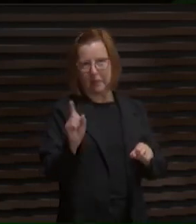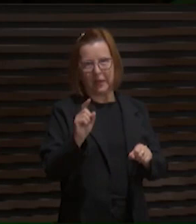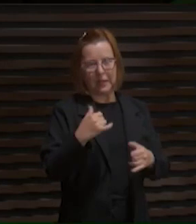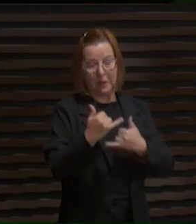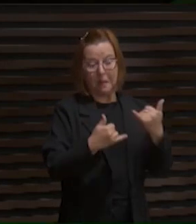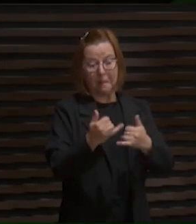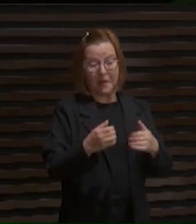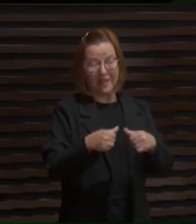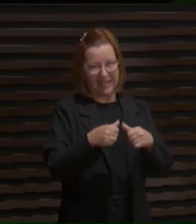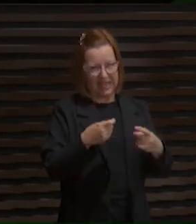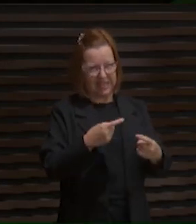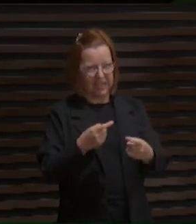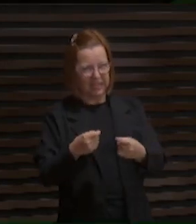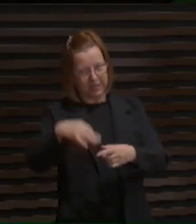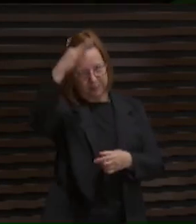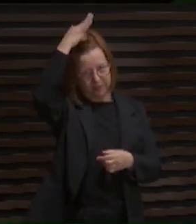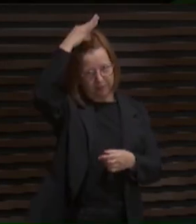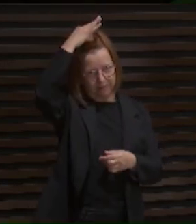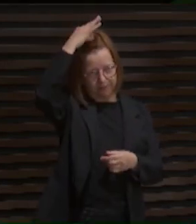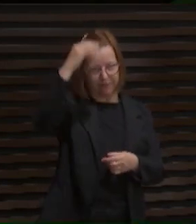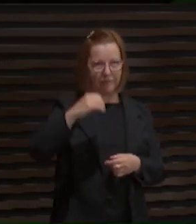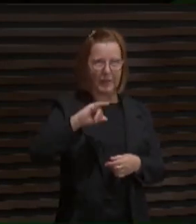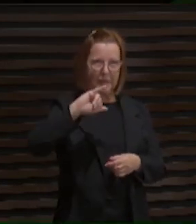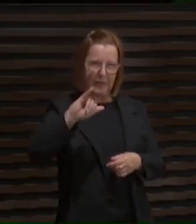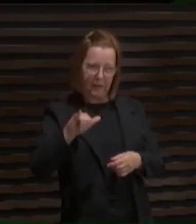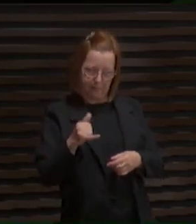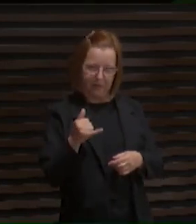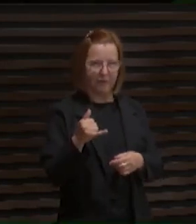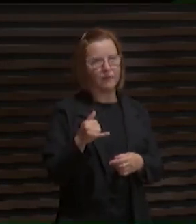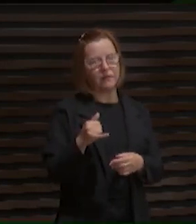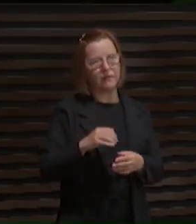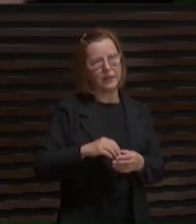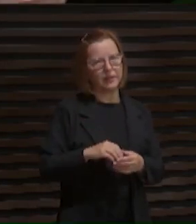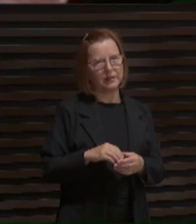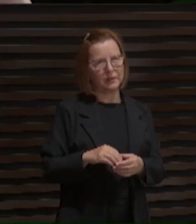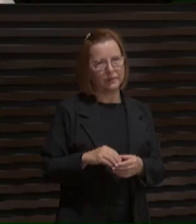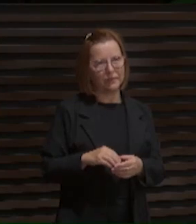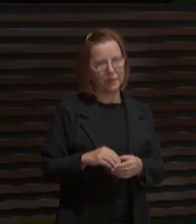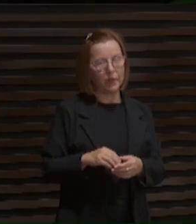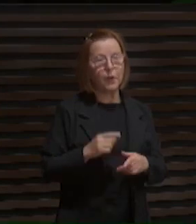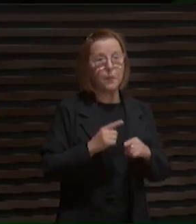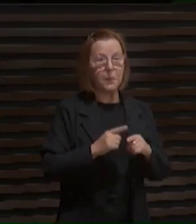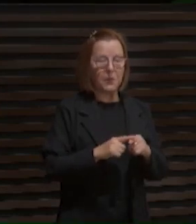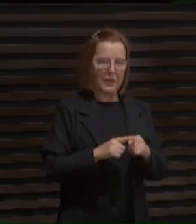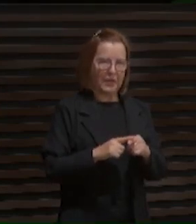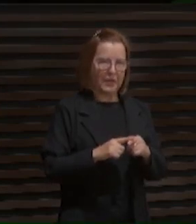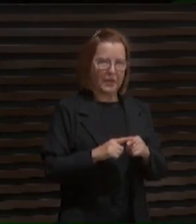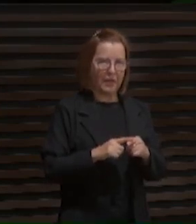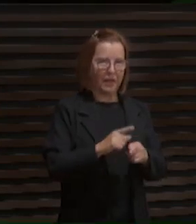E eles aproveitam da nossa alienação, porque nós não vemos a guerra da forma como eles